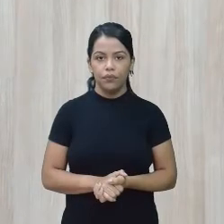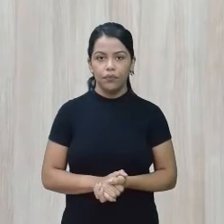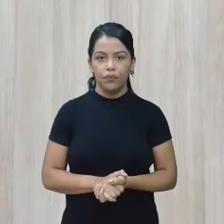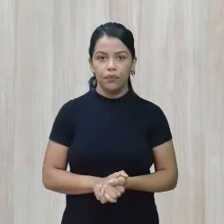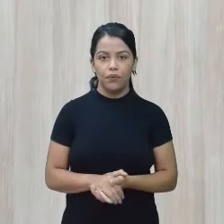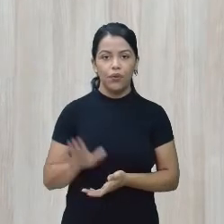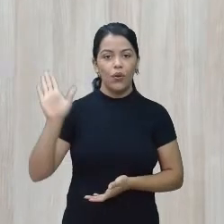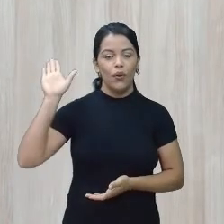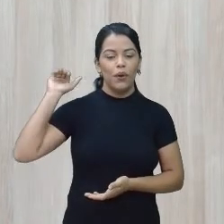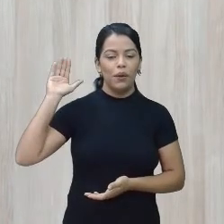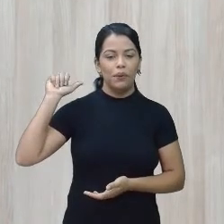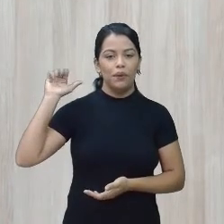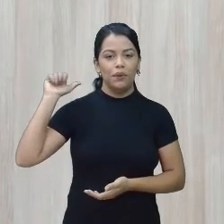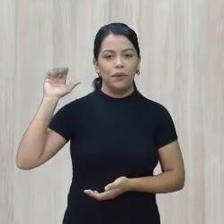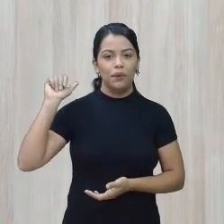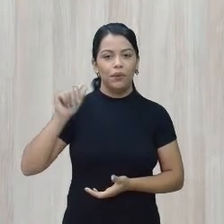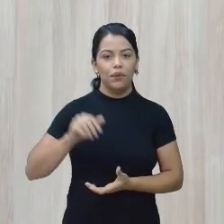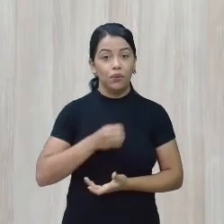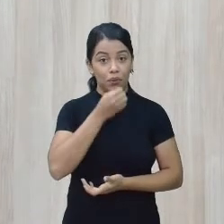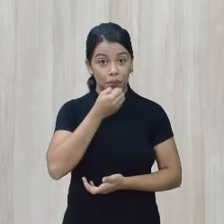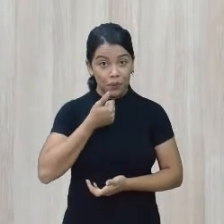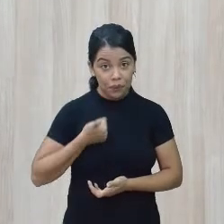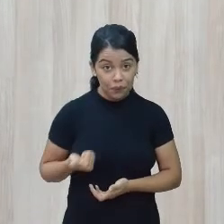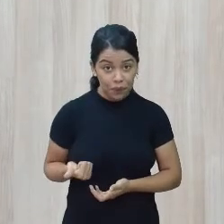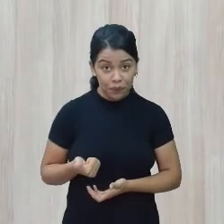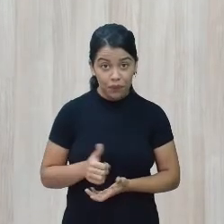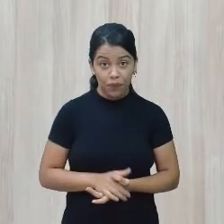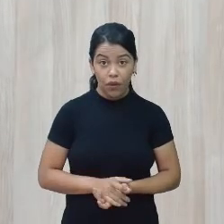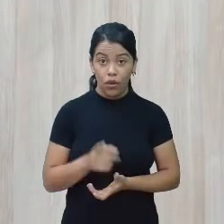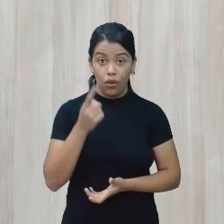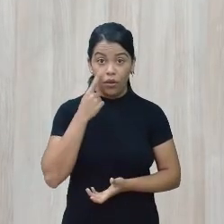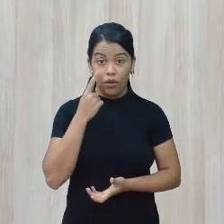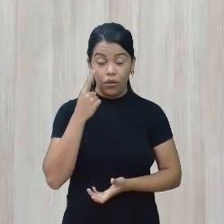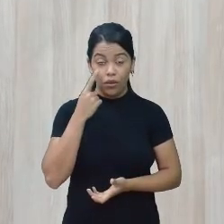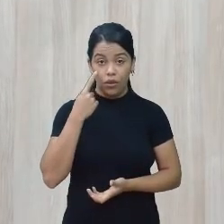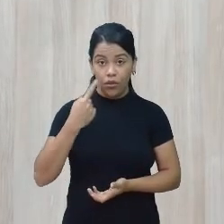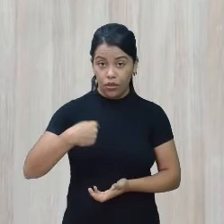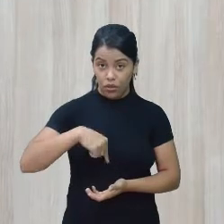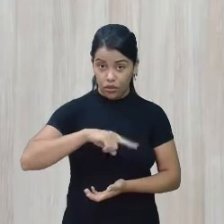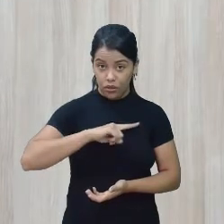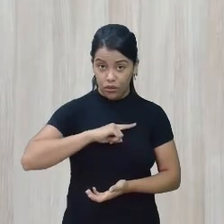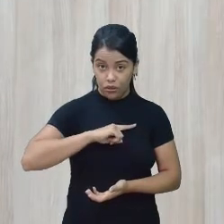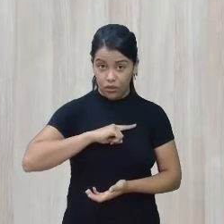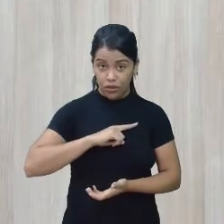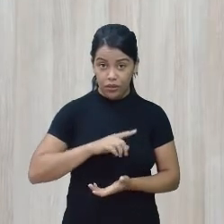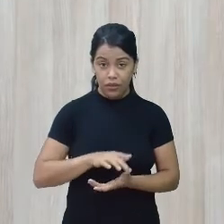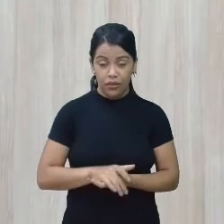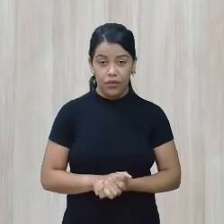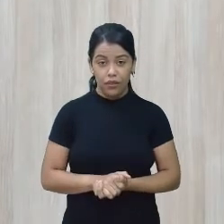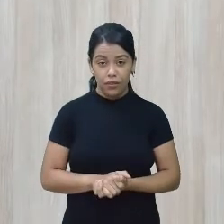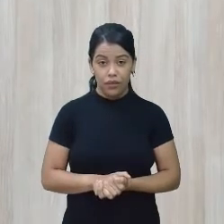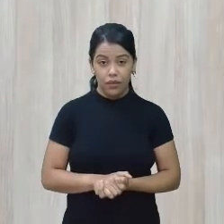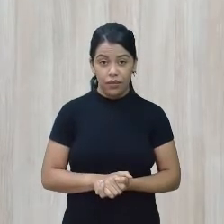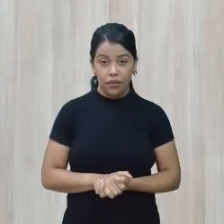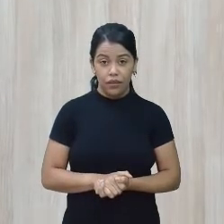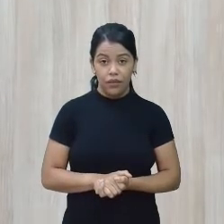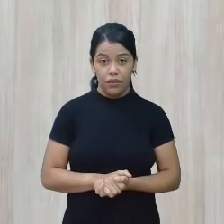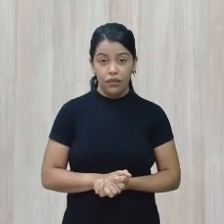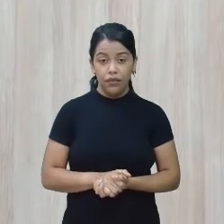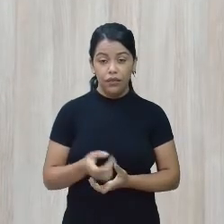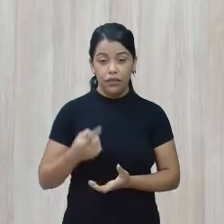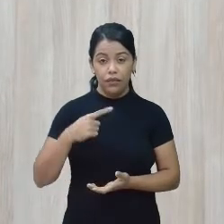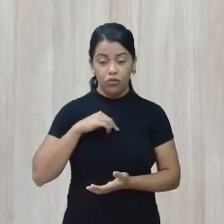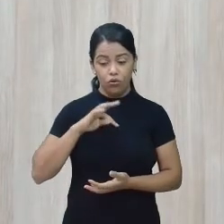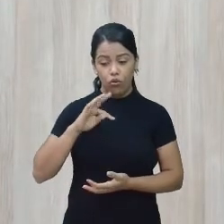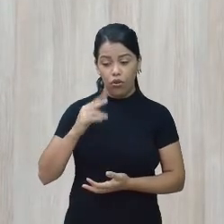E aí, moçada, tudo bem? Olha só, nós vamos, sou o professor Henrique Nelson, estamos